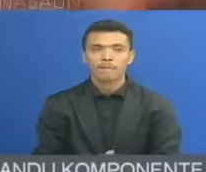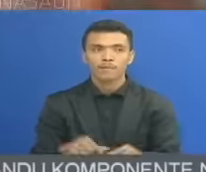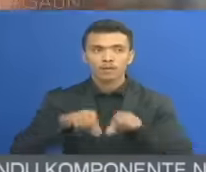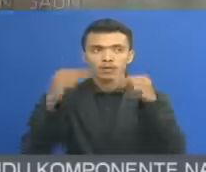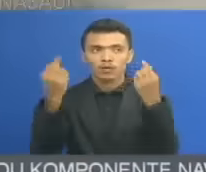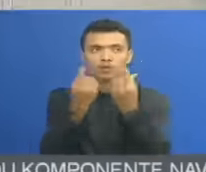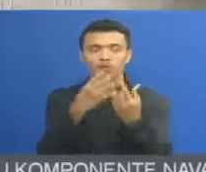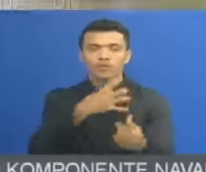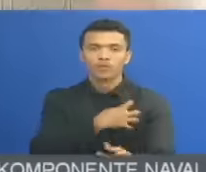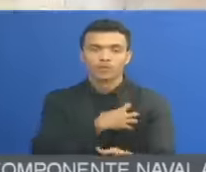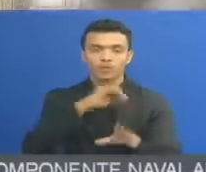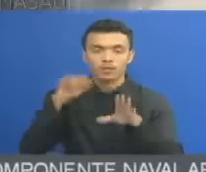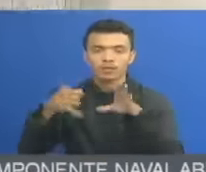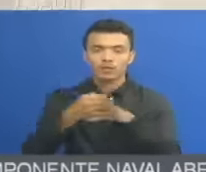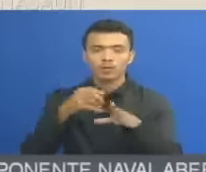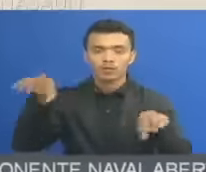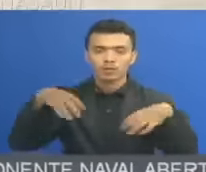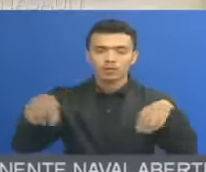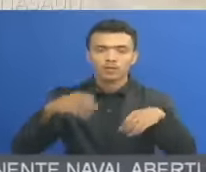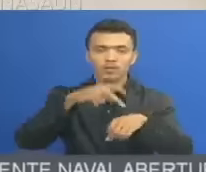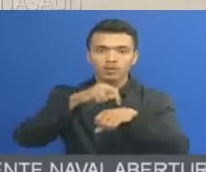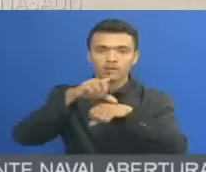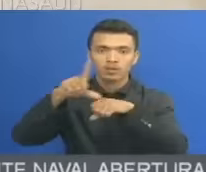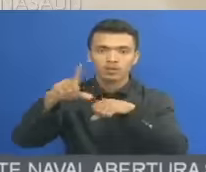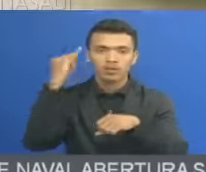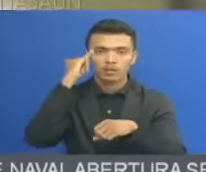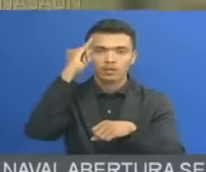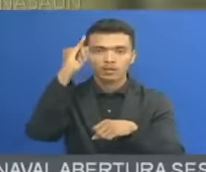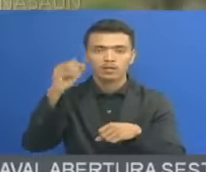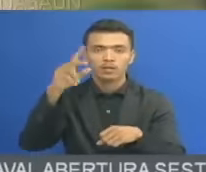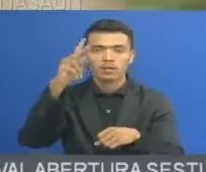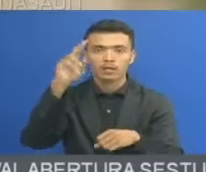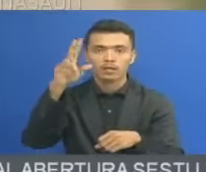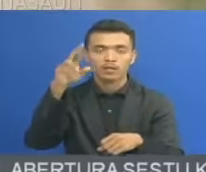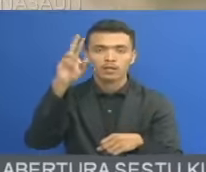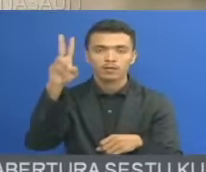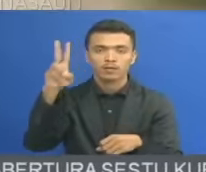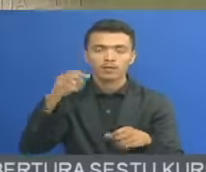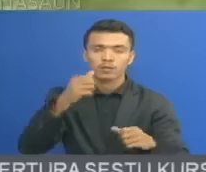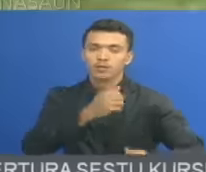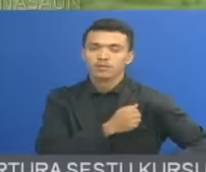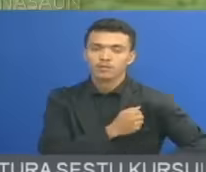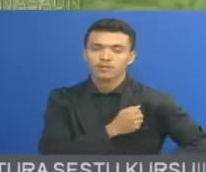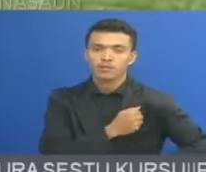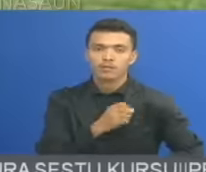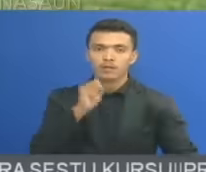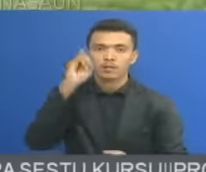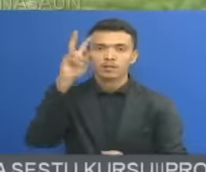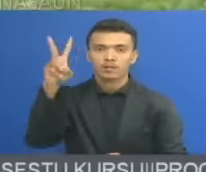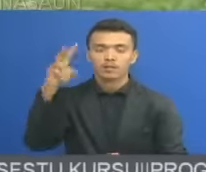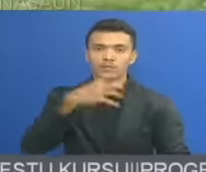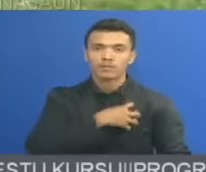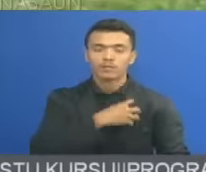Equipa conjunto nebe composto husi Serviço Nacional Inteligência, N2 Naval FF de Deli, no S2